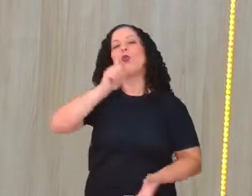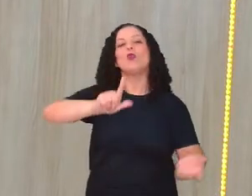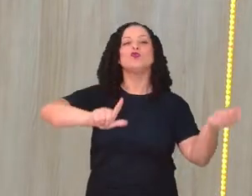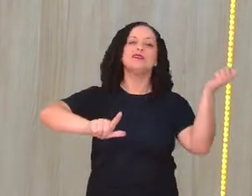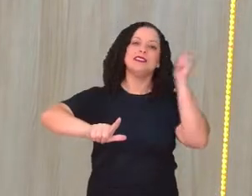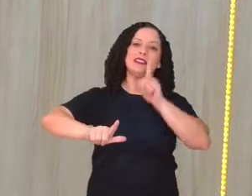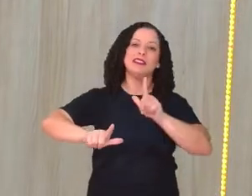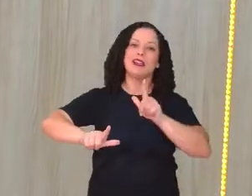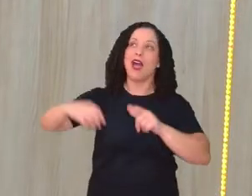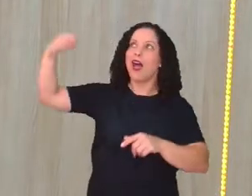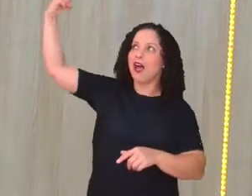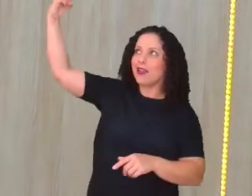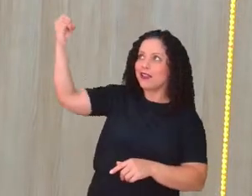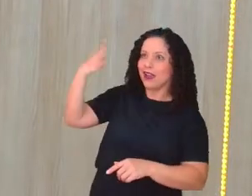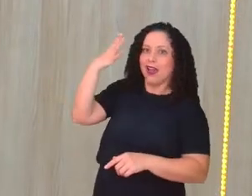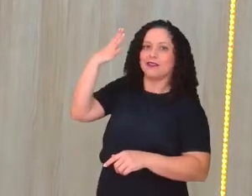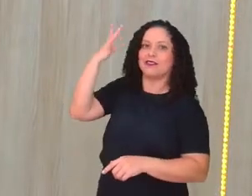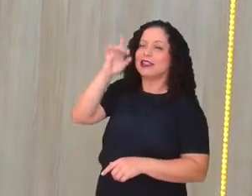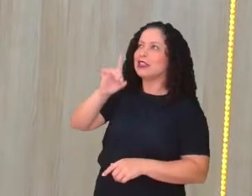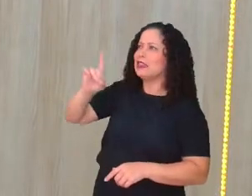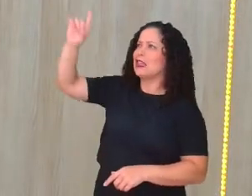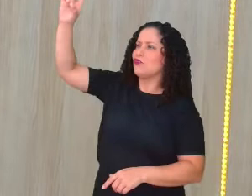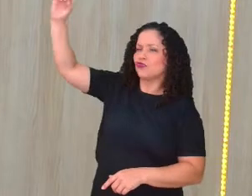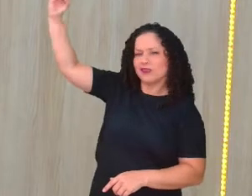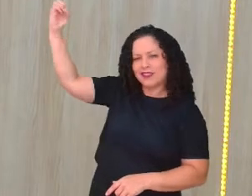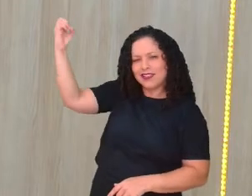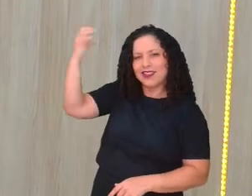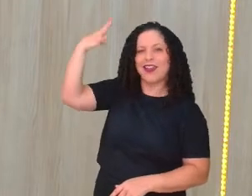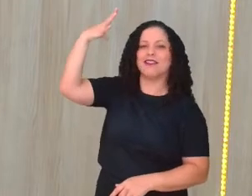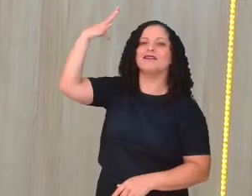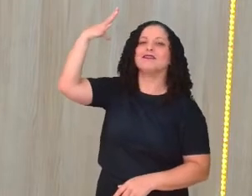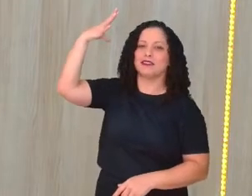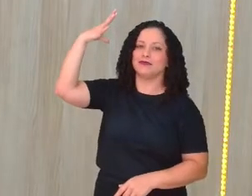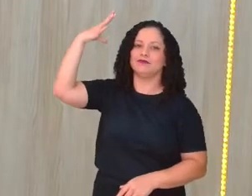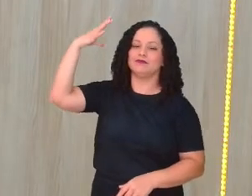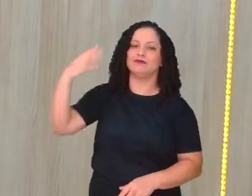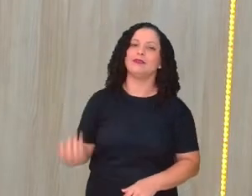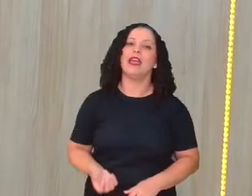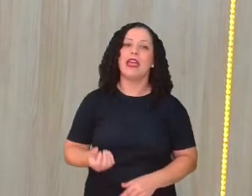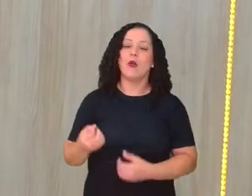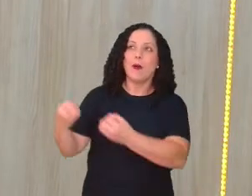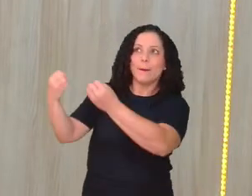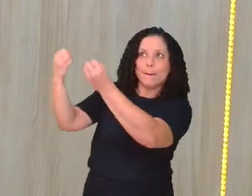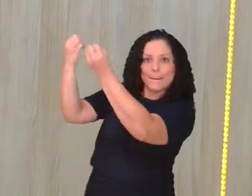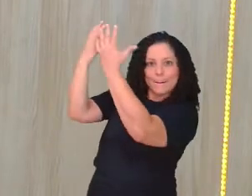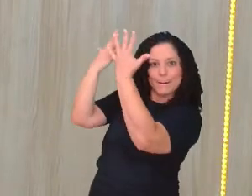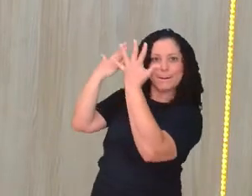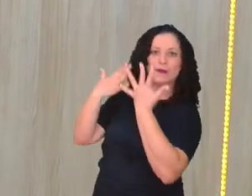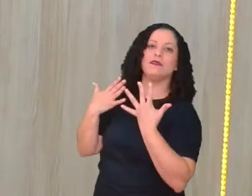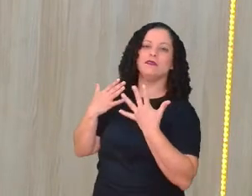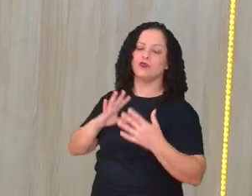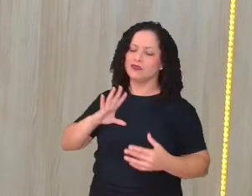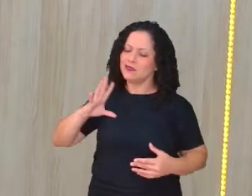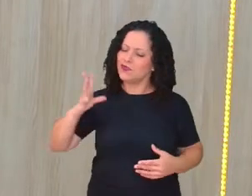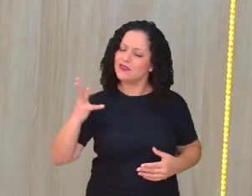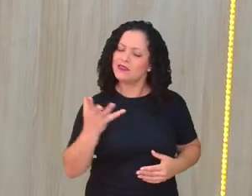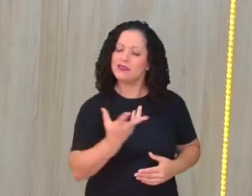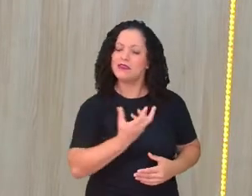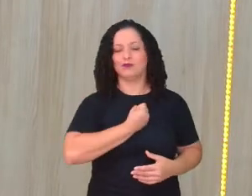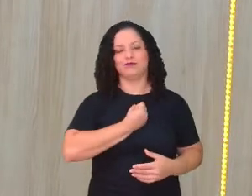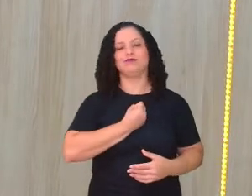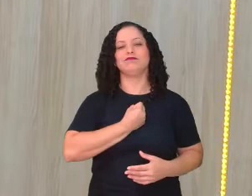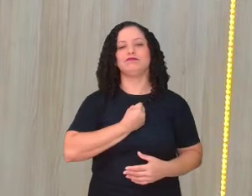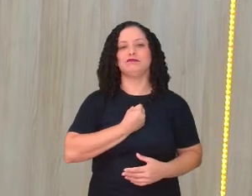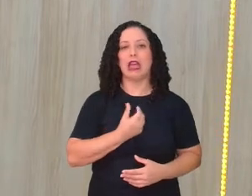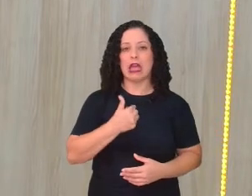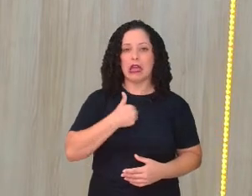por meio da graça, né, dele, né, a graça é entendida como um favor ali que você é feito para você, mas que